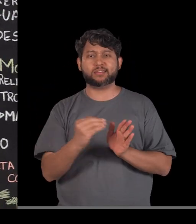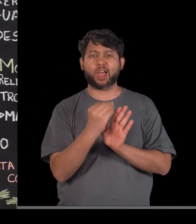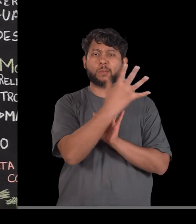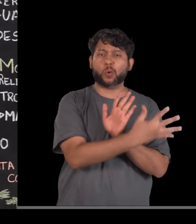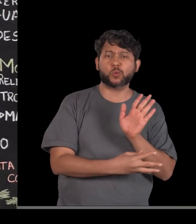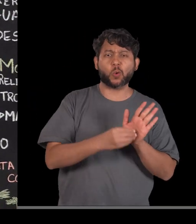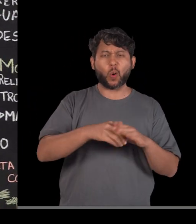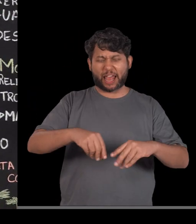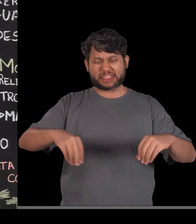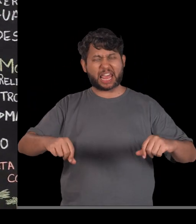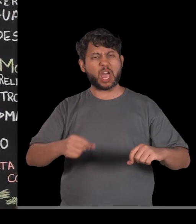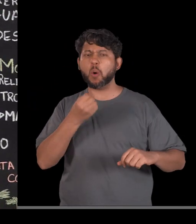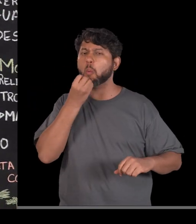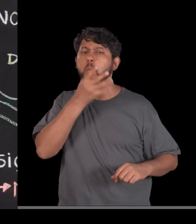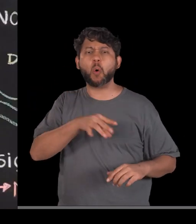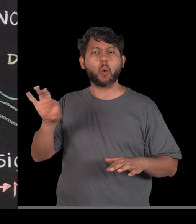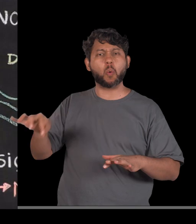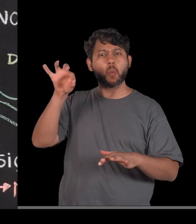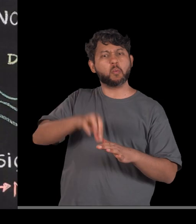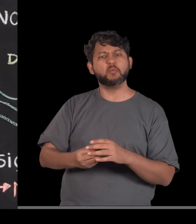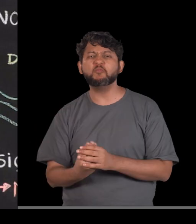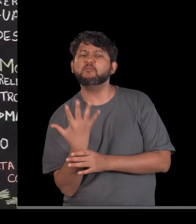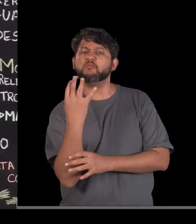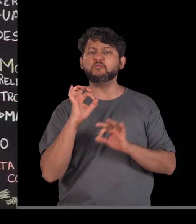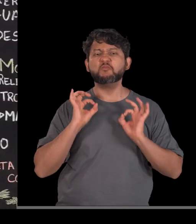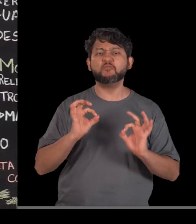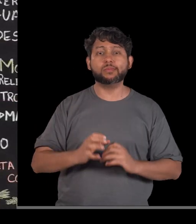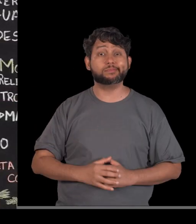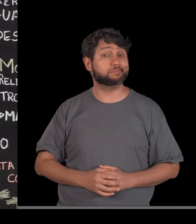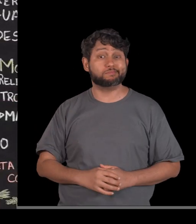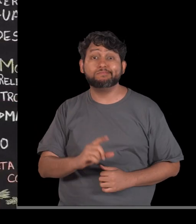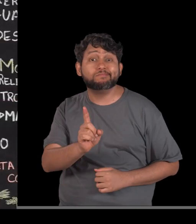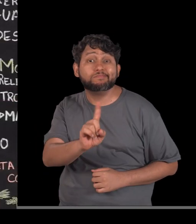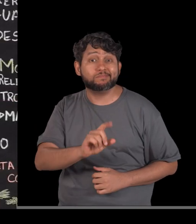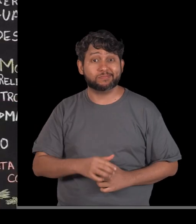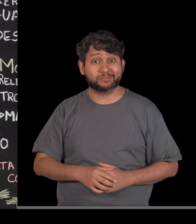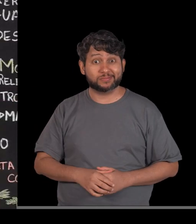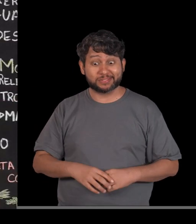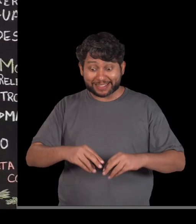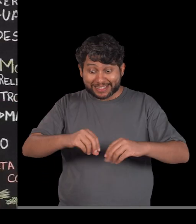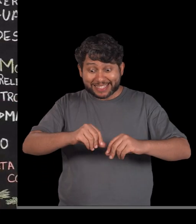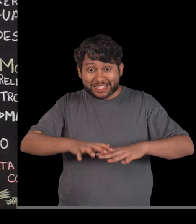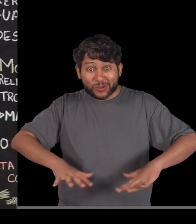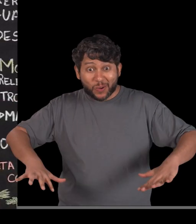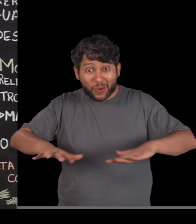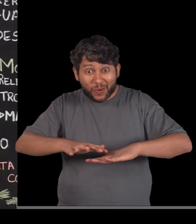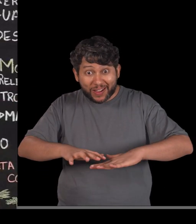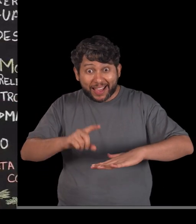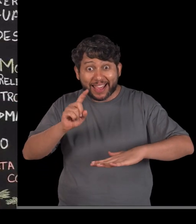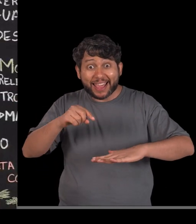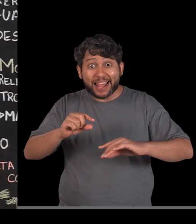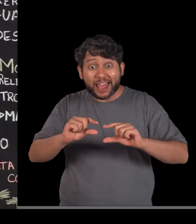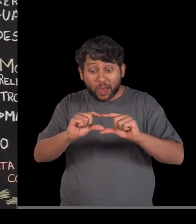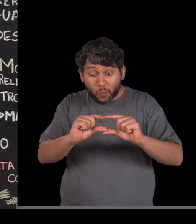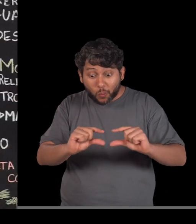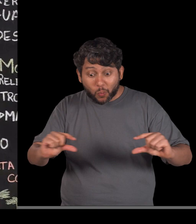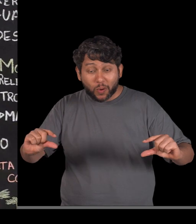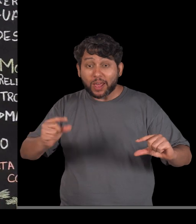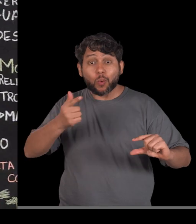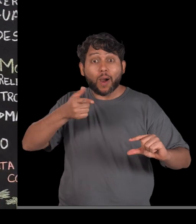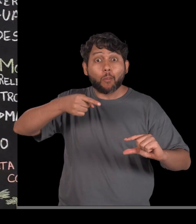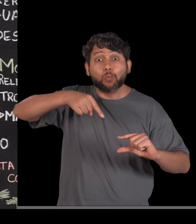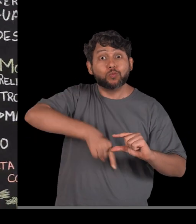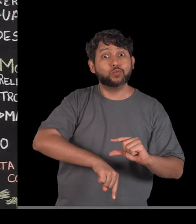deve ser top, deve ser bom pra caramba. Pelo contrário. O solo da região amazônica ele é um solo muito raso, muito